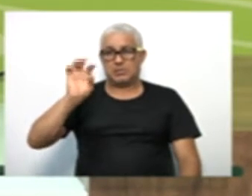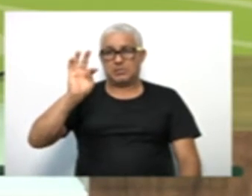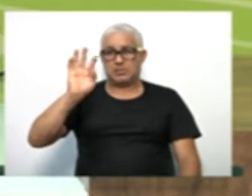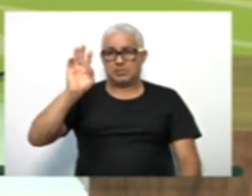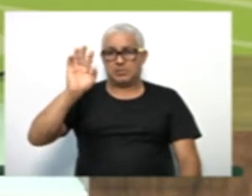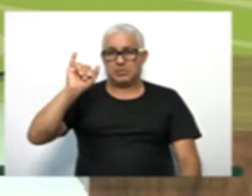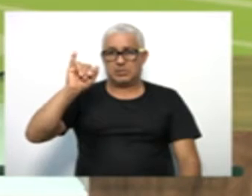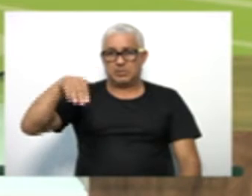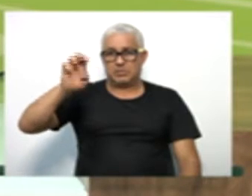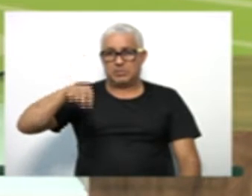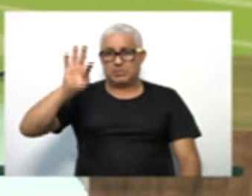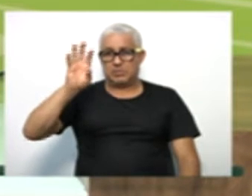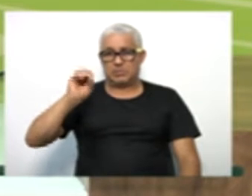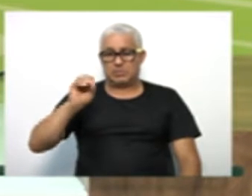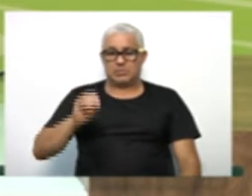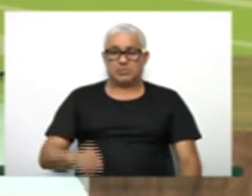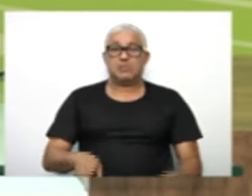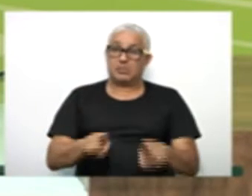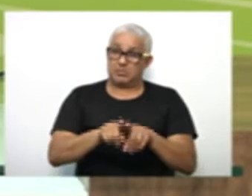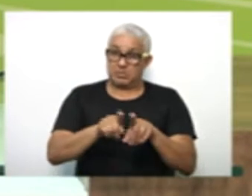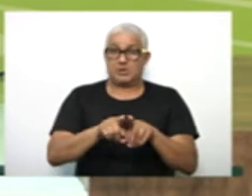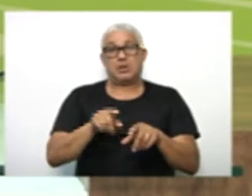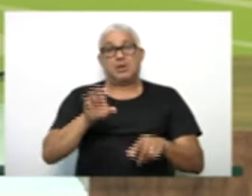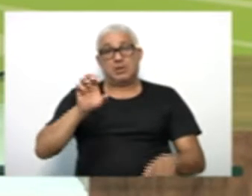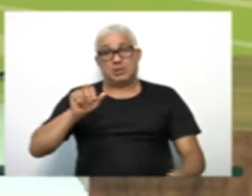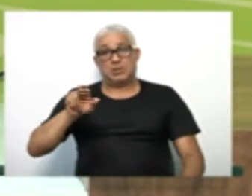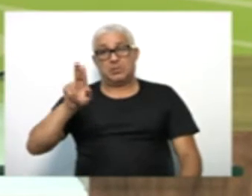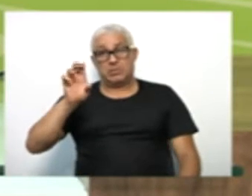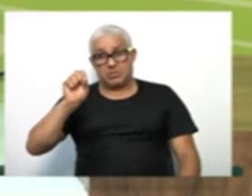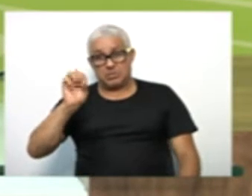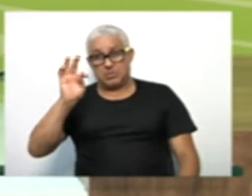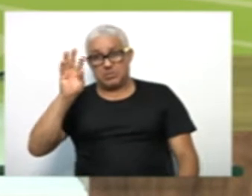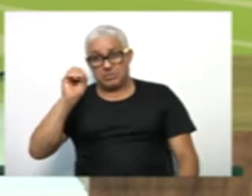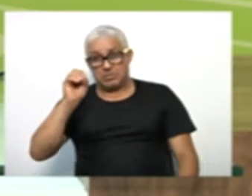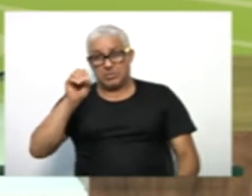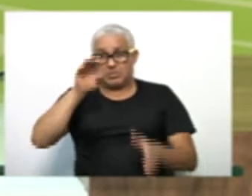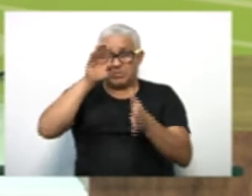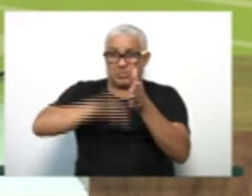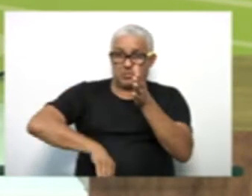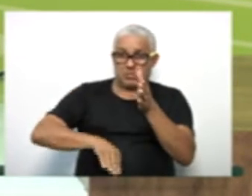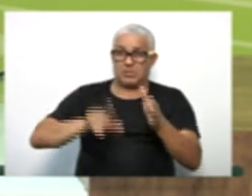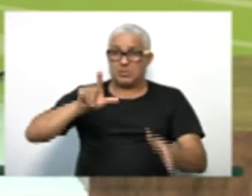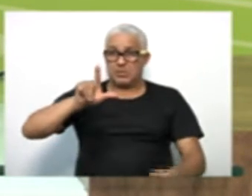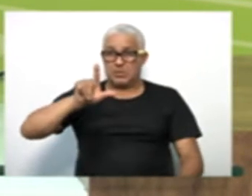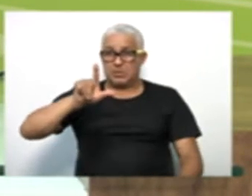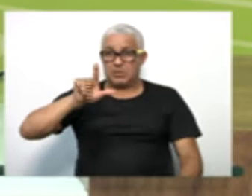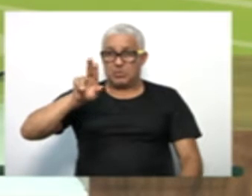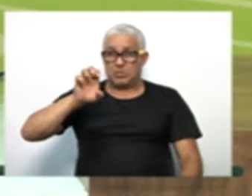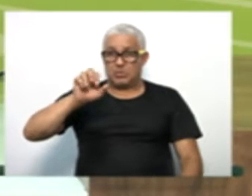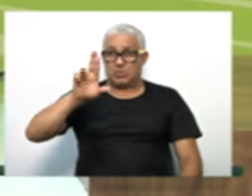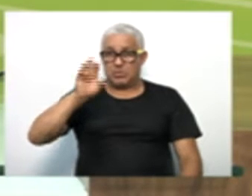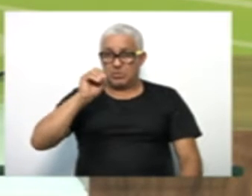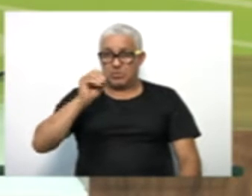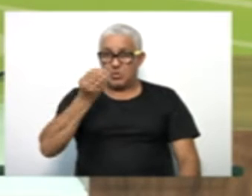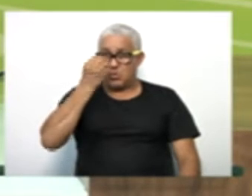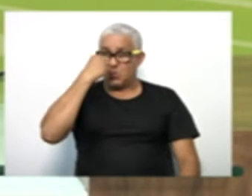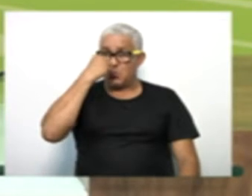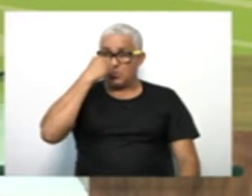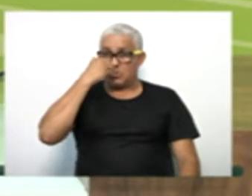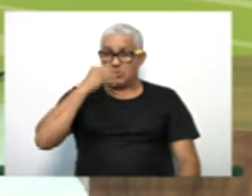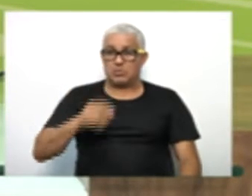Compensando os custos e gerando lucro. Ou seja, então veja que aqui ele está pontuando tudo aqui com relação a investimento